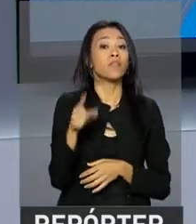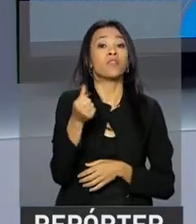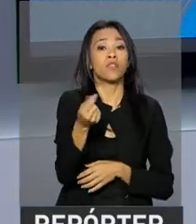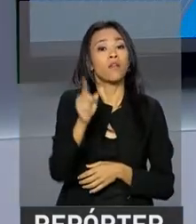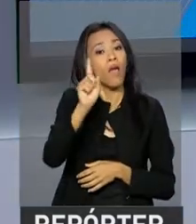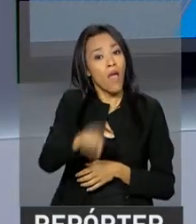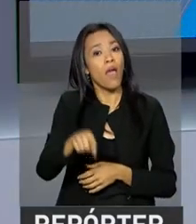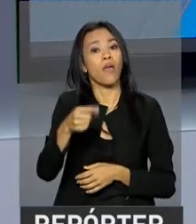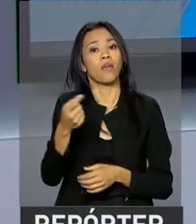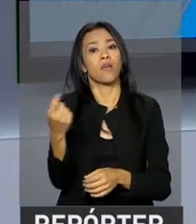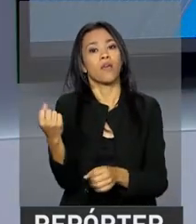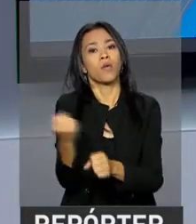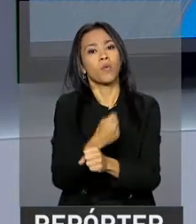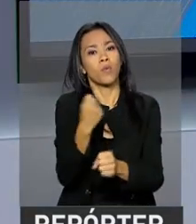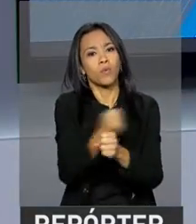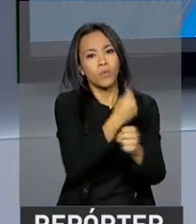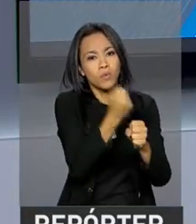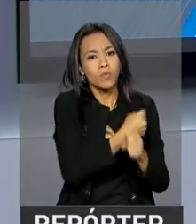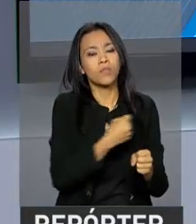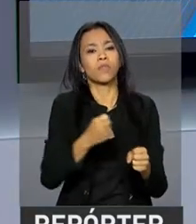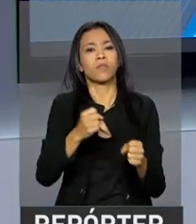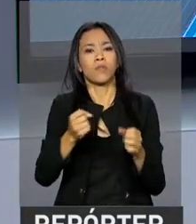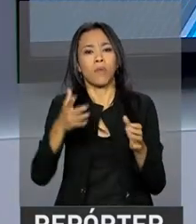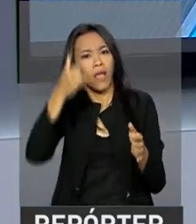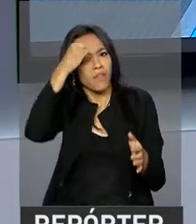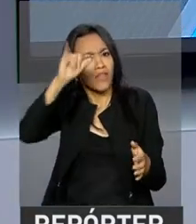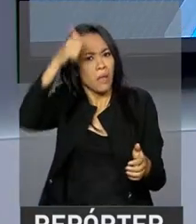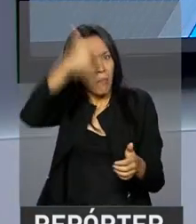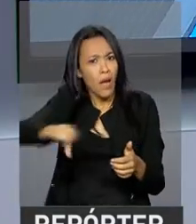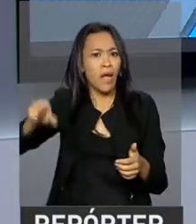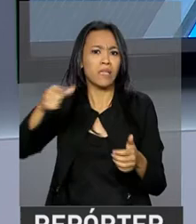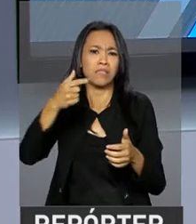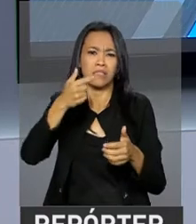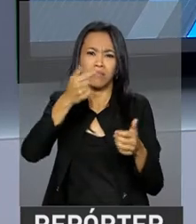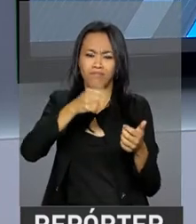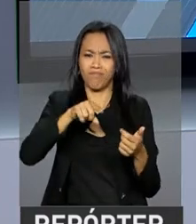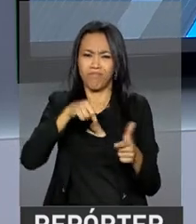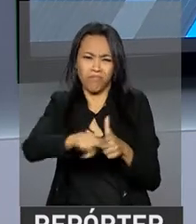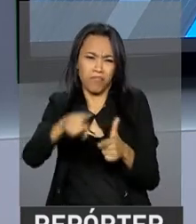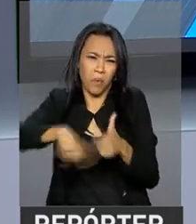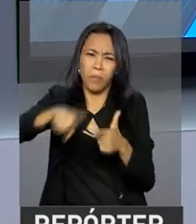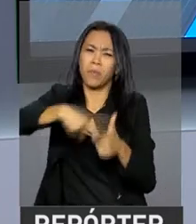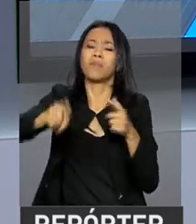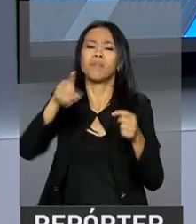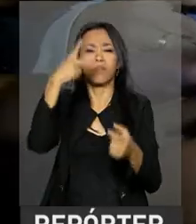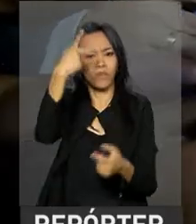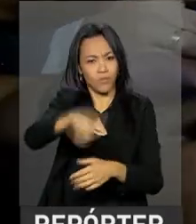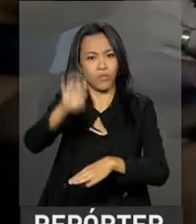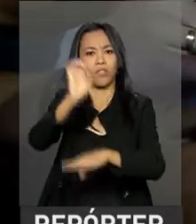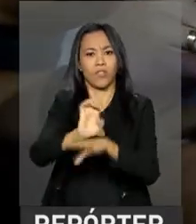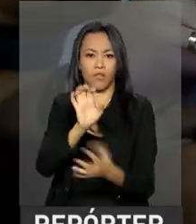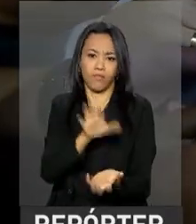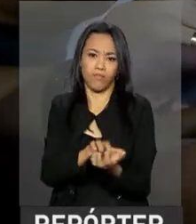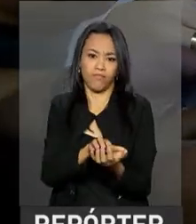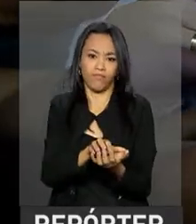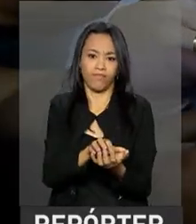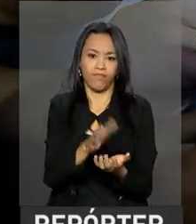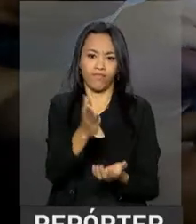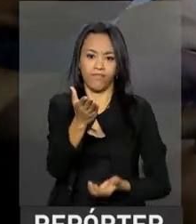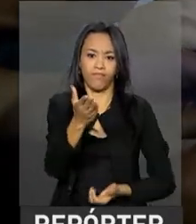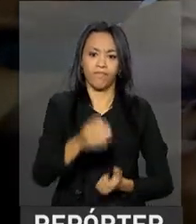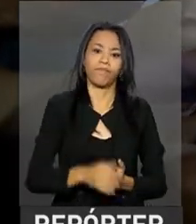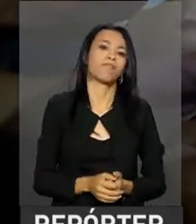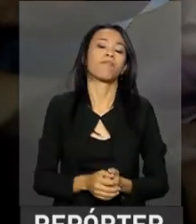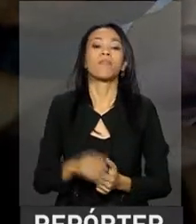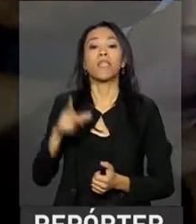para obras de prevenção a alagamentos no estado de pernambuco que está lá no